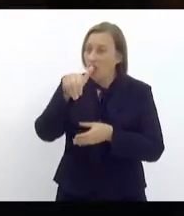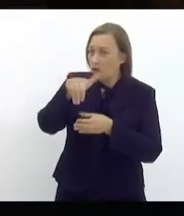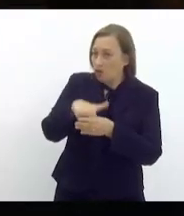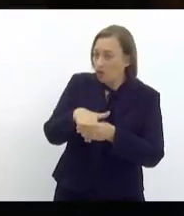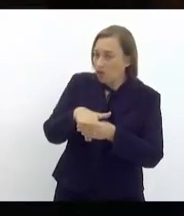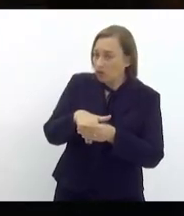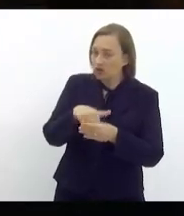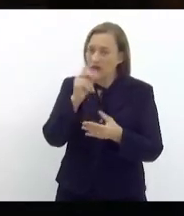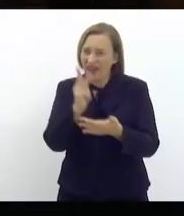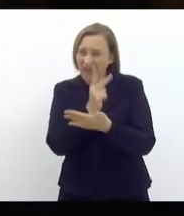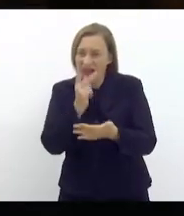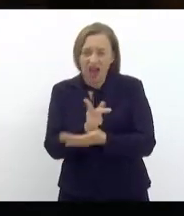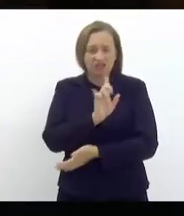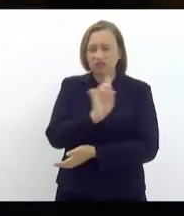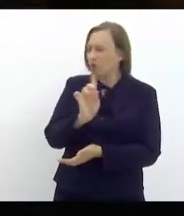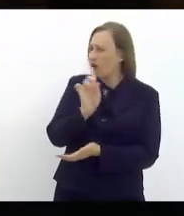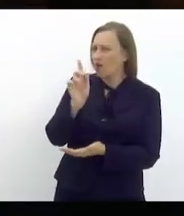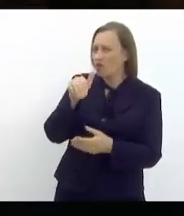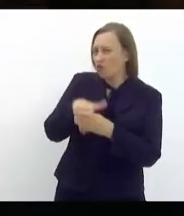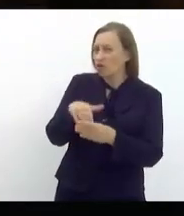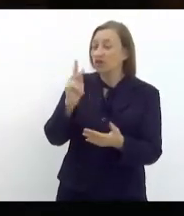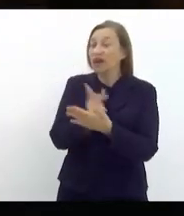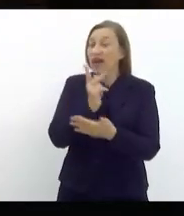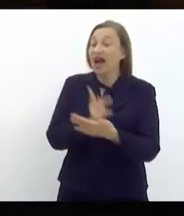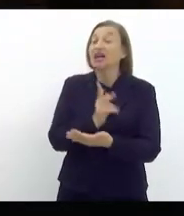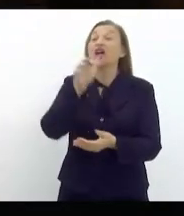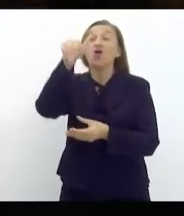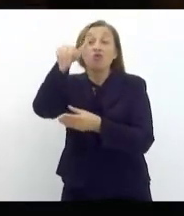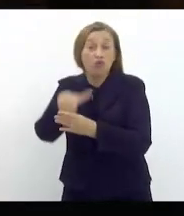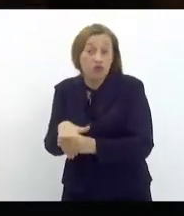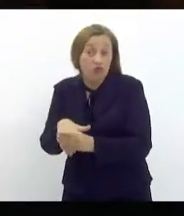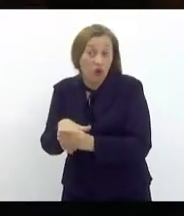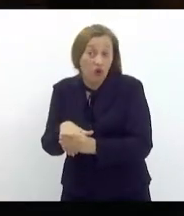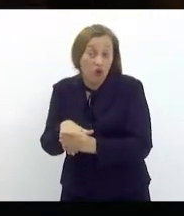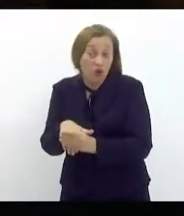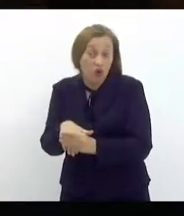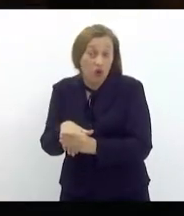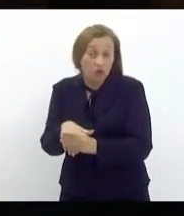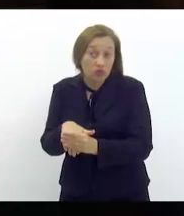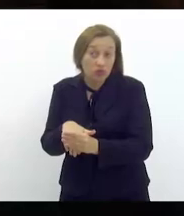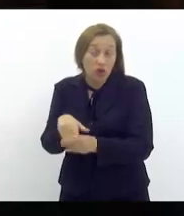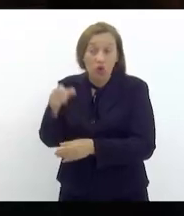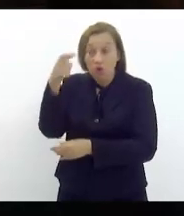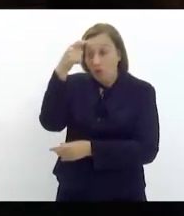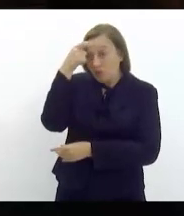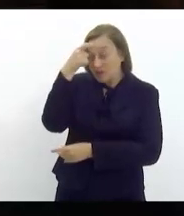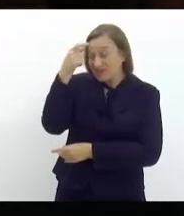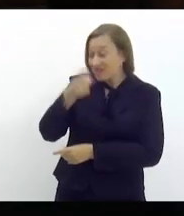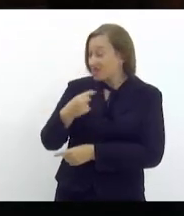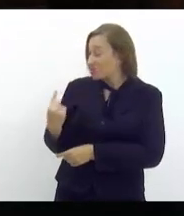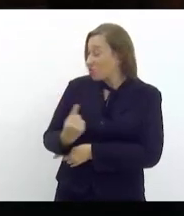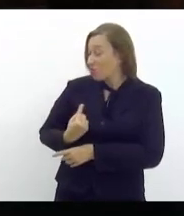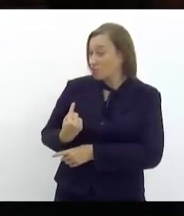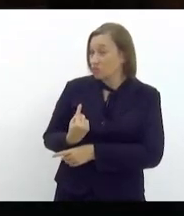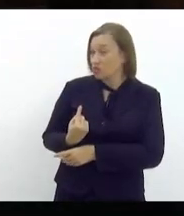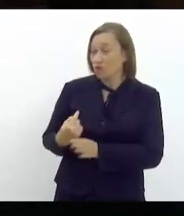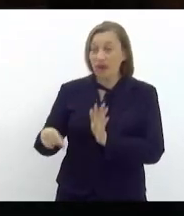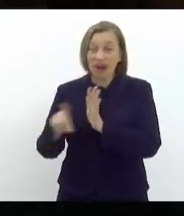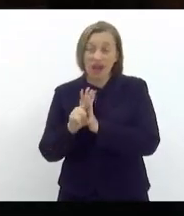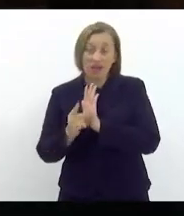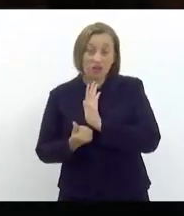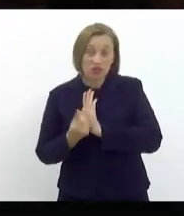equivocado não é um voto equivocado é um voto a partir daquilo que é o nosso olhar sobre a lei de